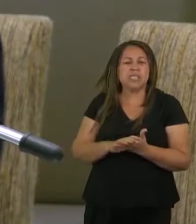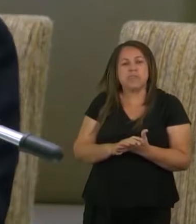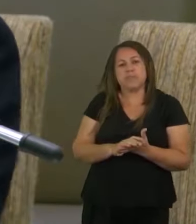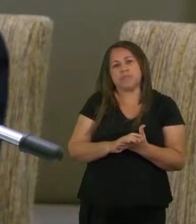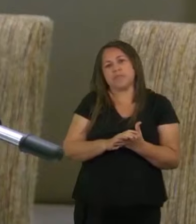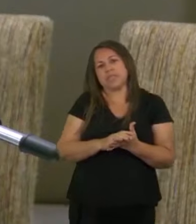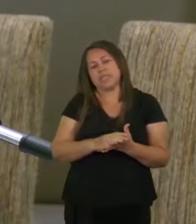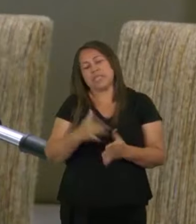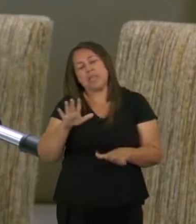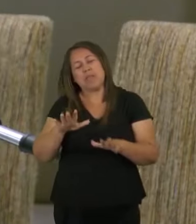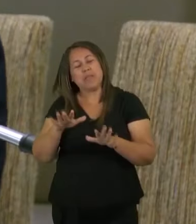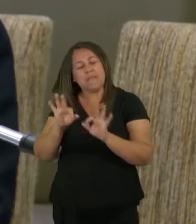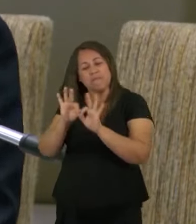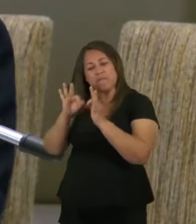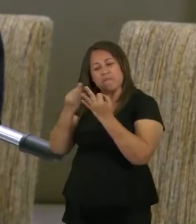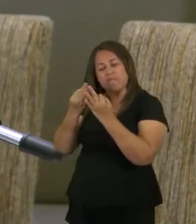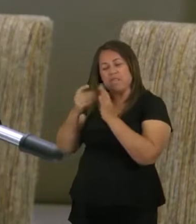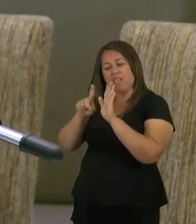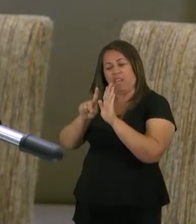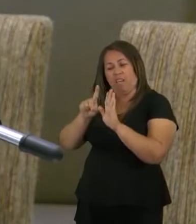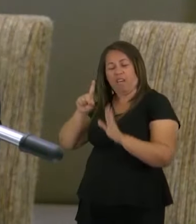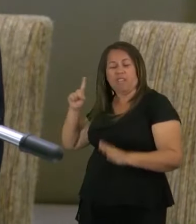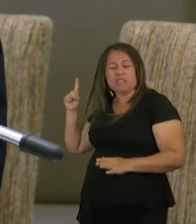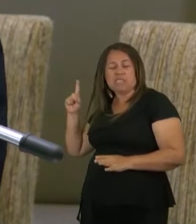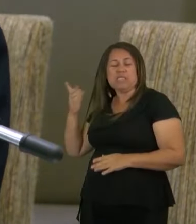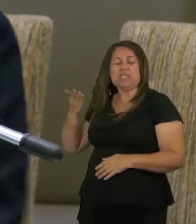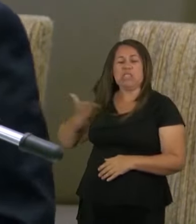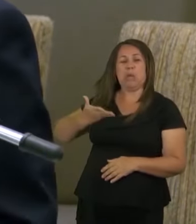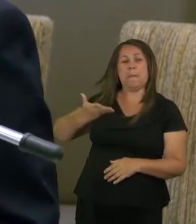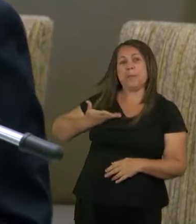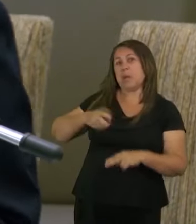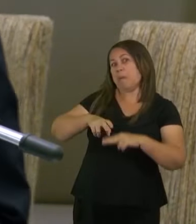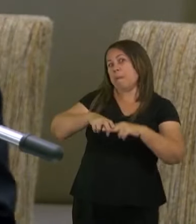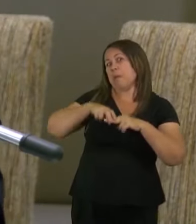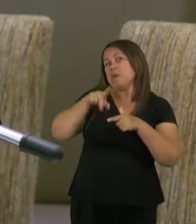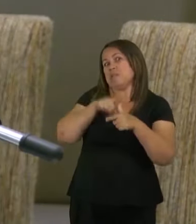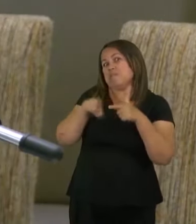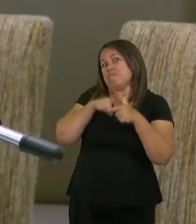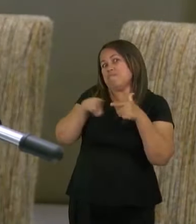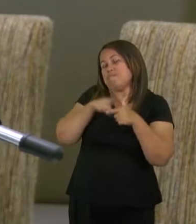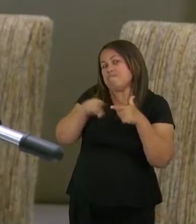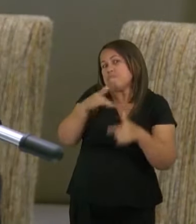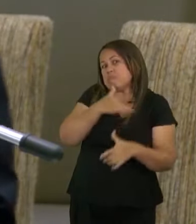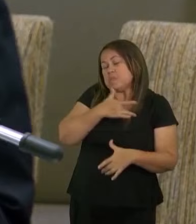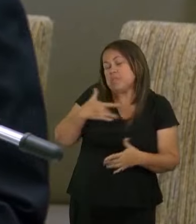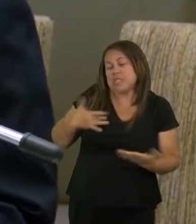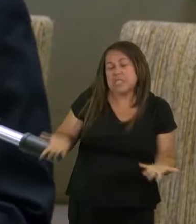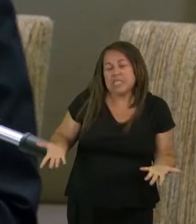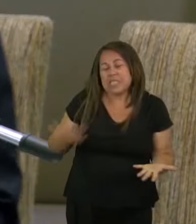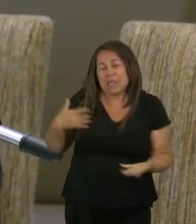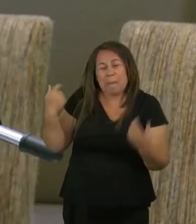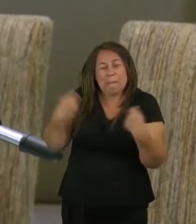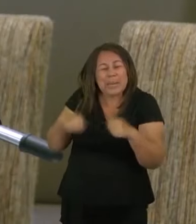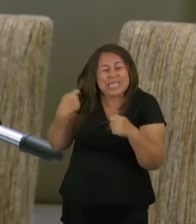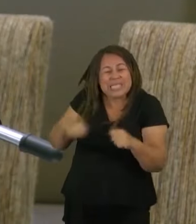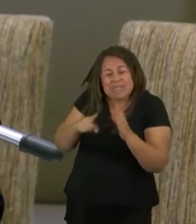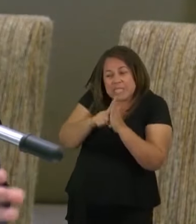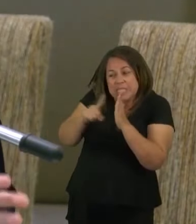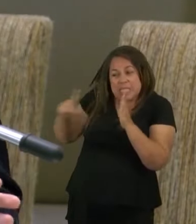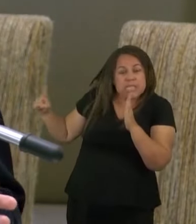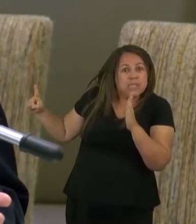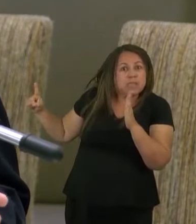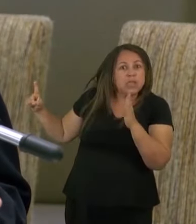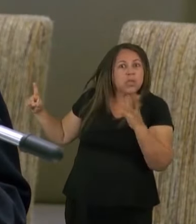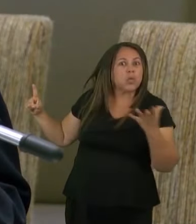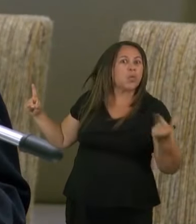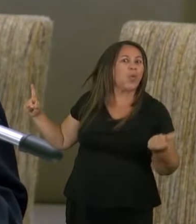afastada da sua família, dos seus amigos, por causa do seu problema. Ela precisava viver separado de